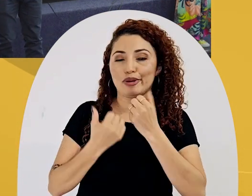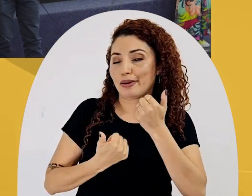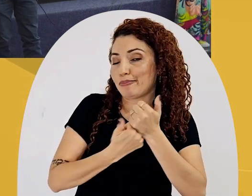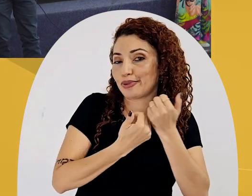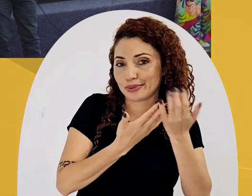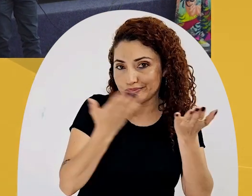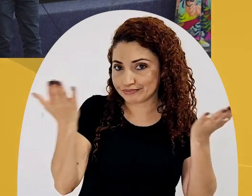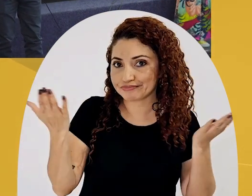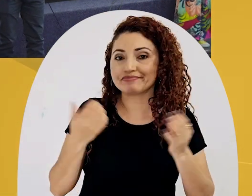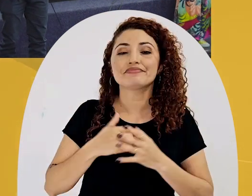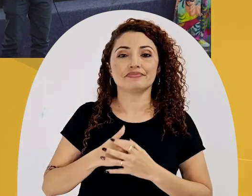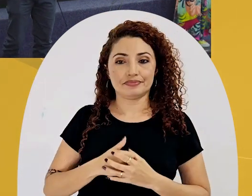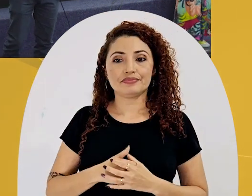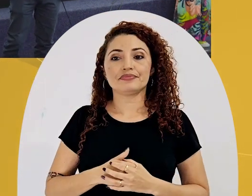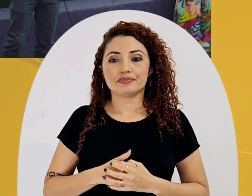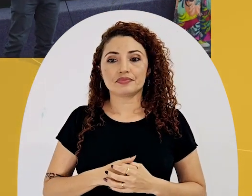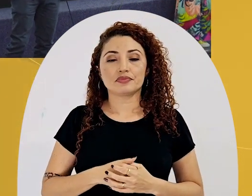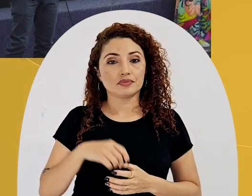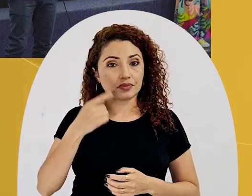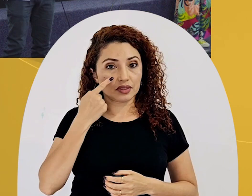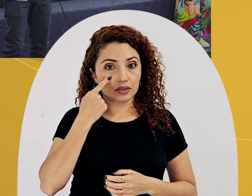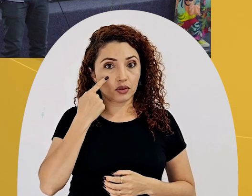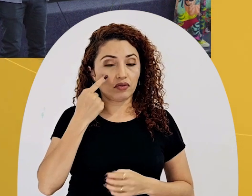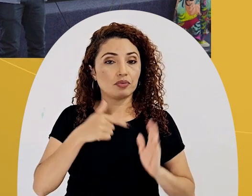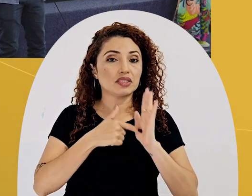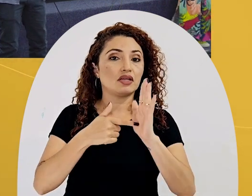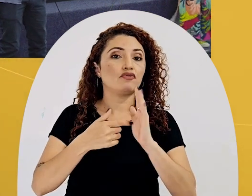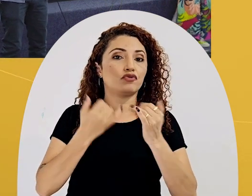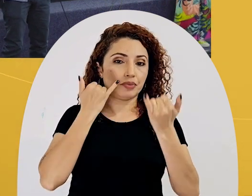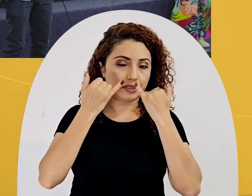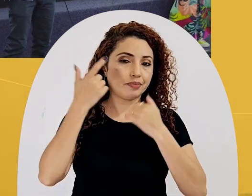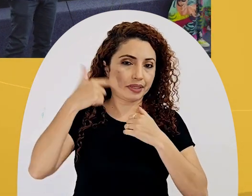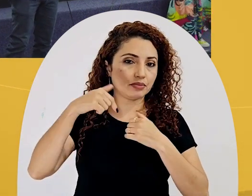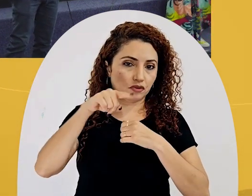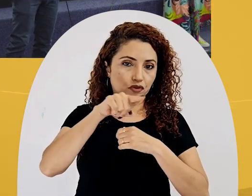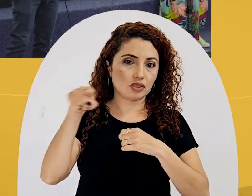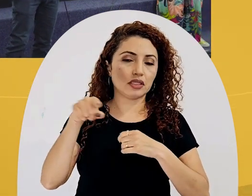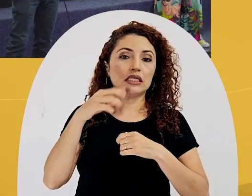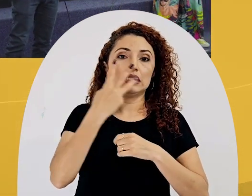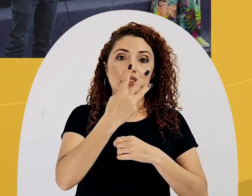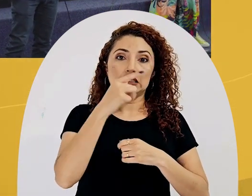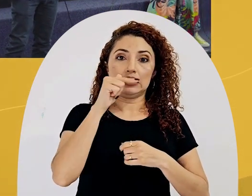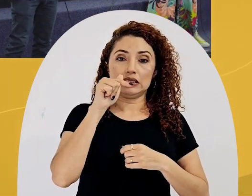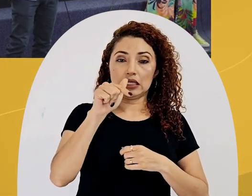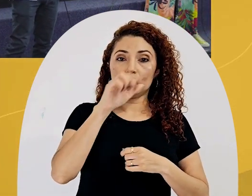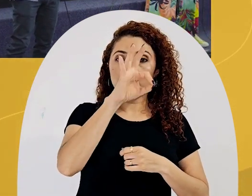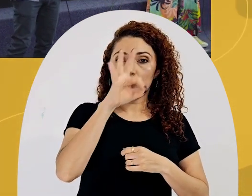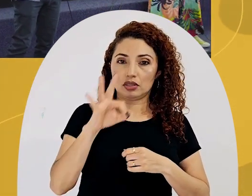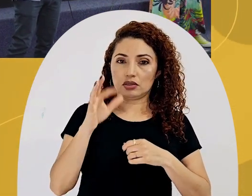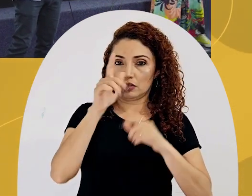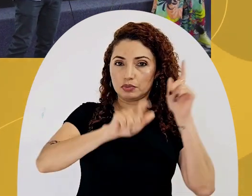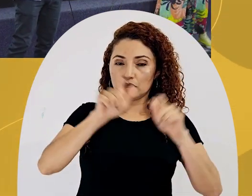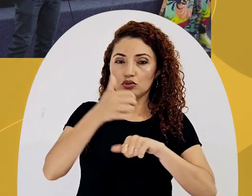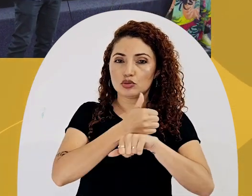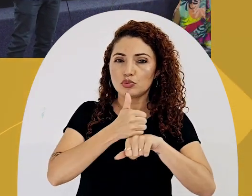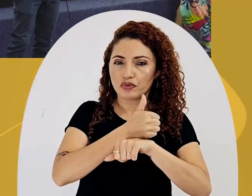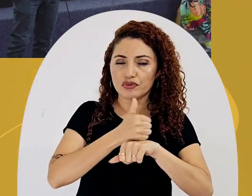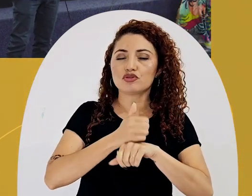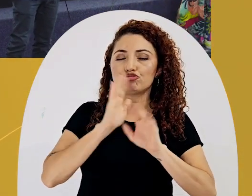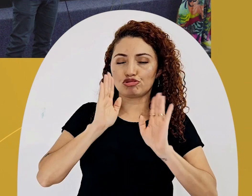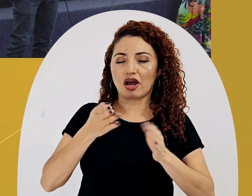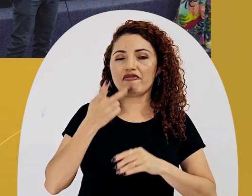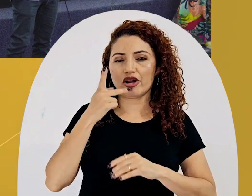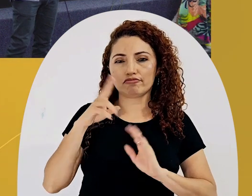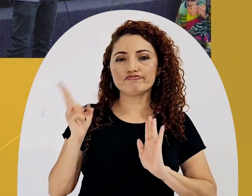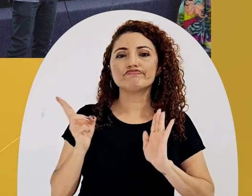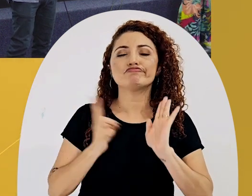uma regra, né? Trazendo mais um pouquinho de números aqui para vocês, 37% dos profissionais afirmam que